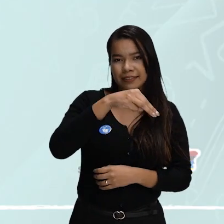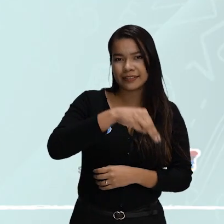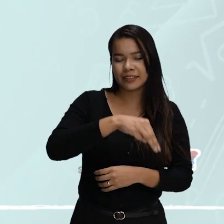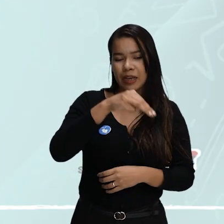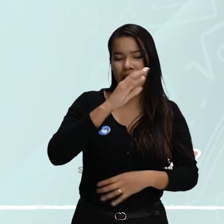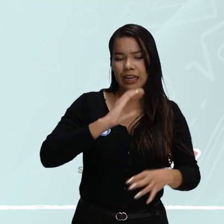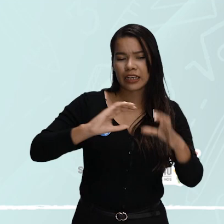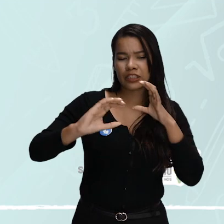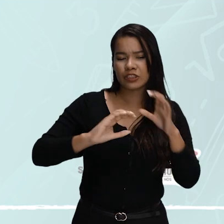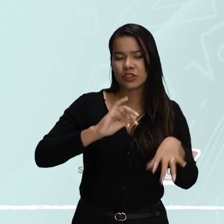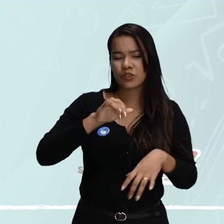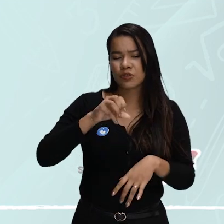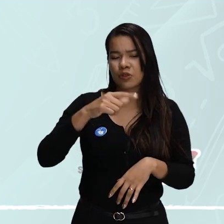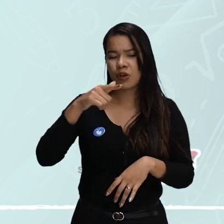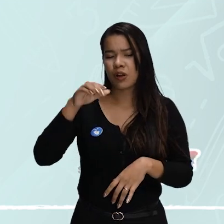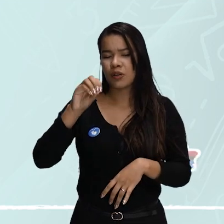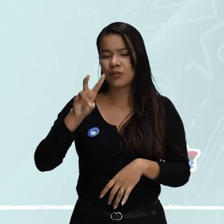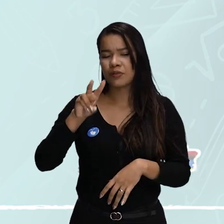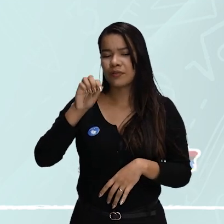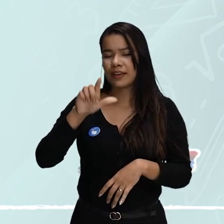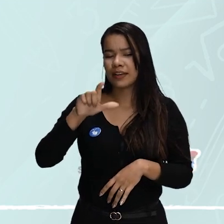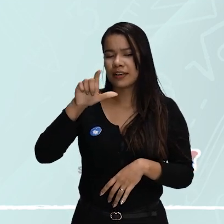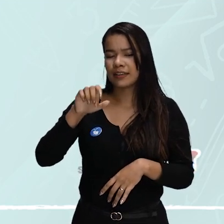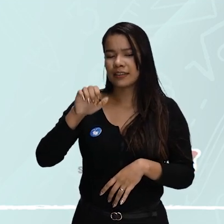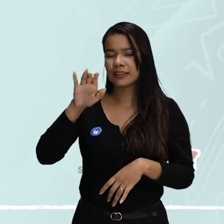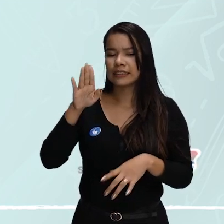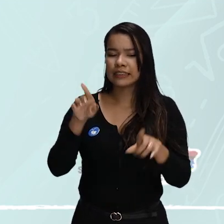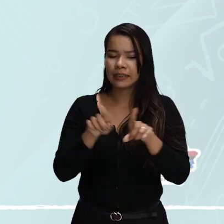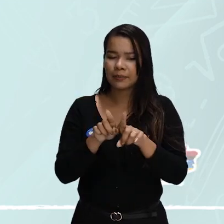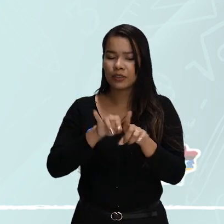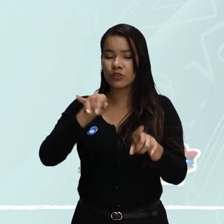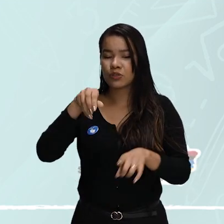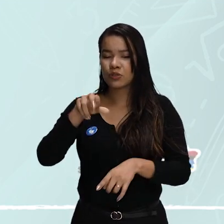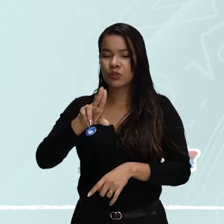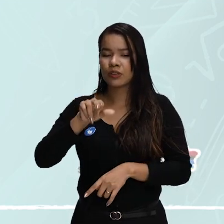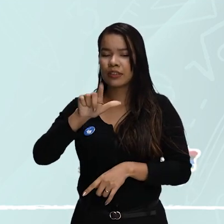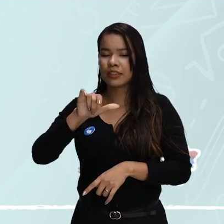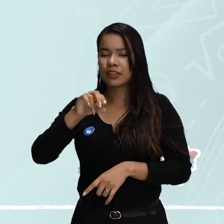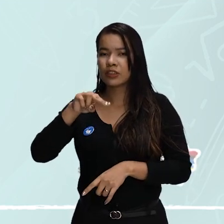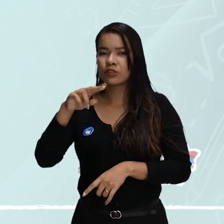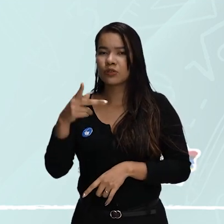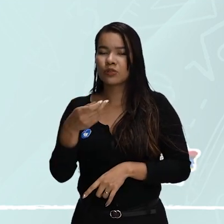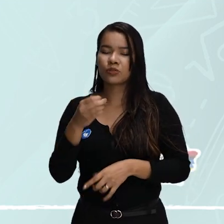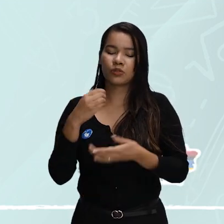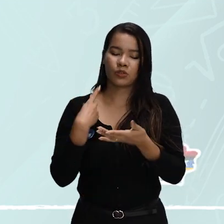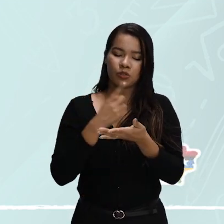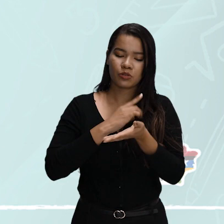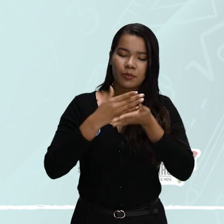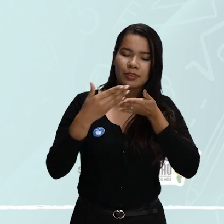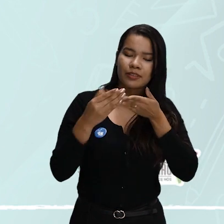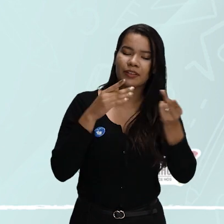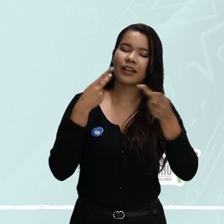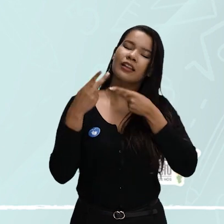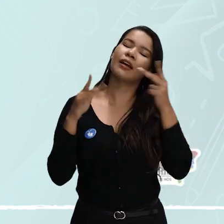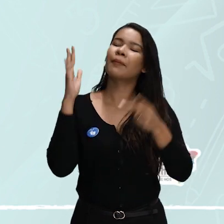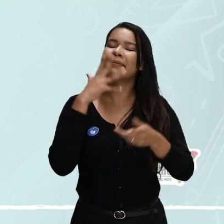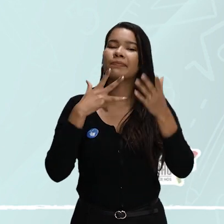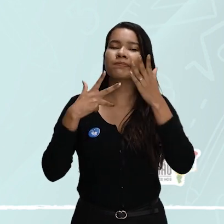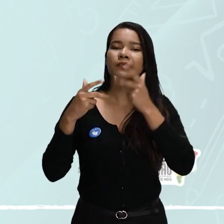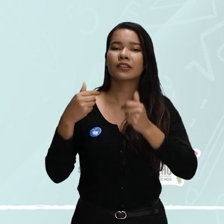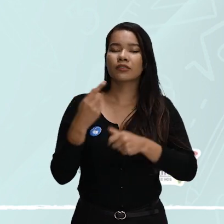Julinho, certo? A gente começou aqui falando das belezas do nosso Maranhão. Falamos das